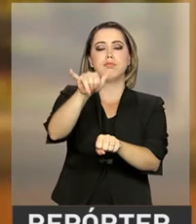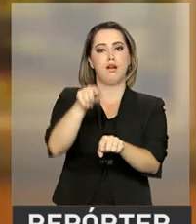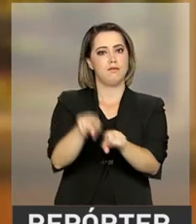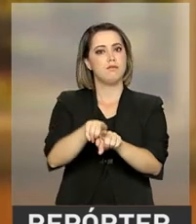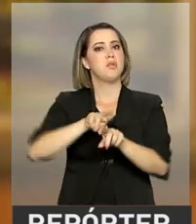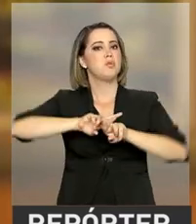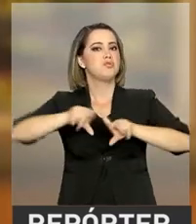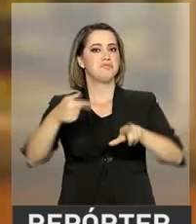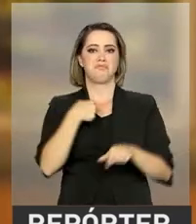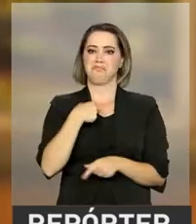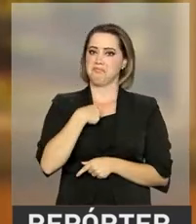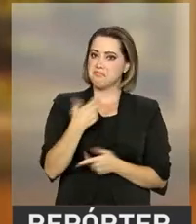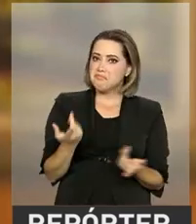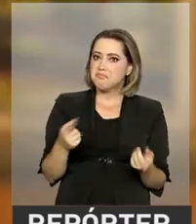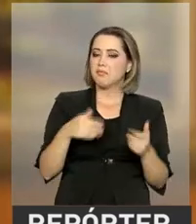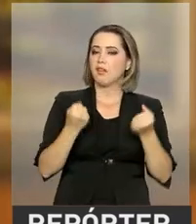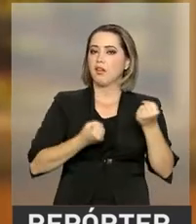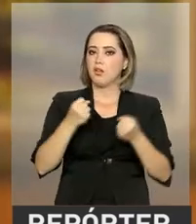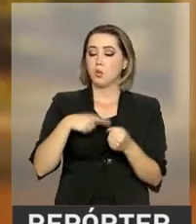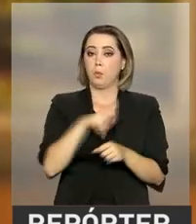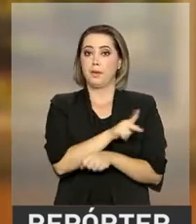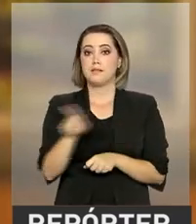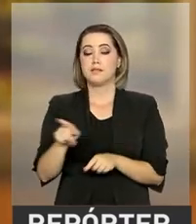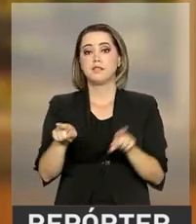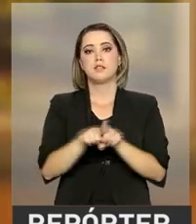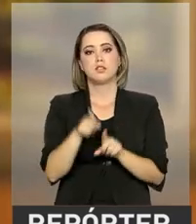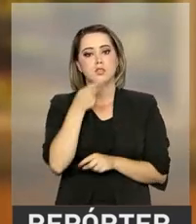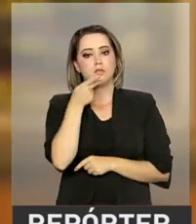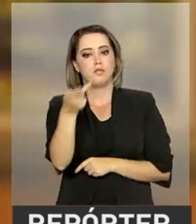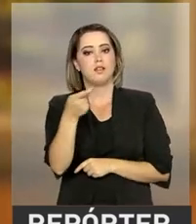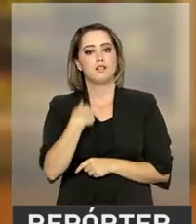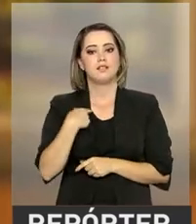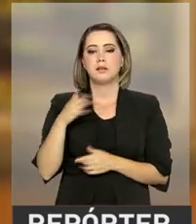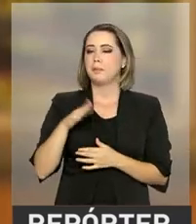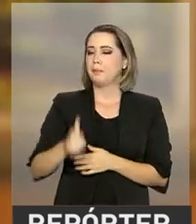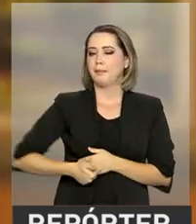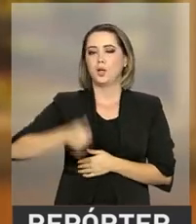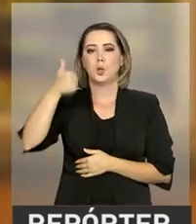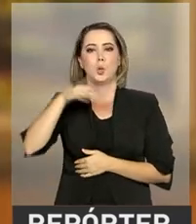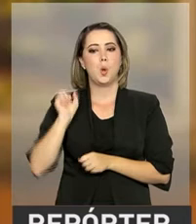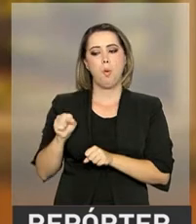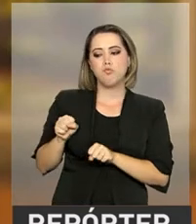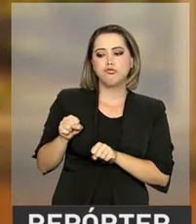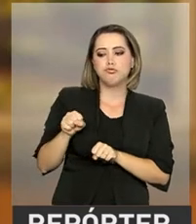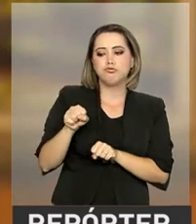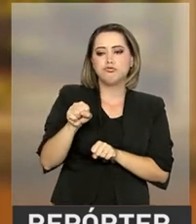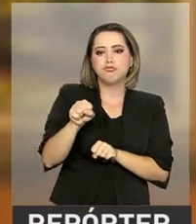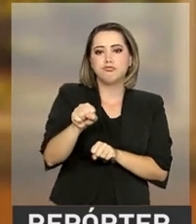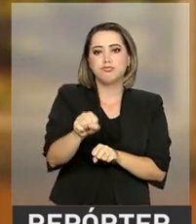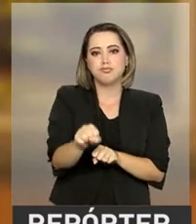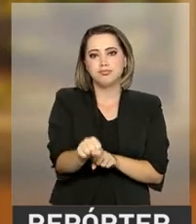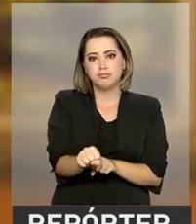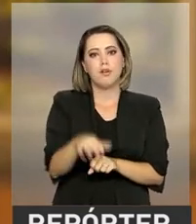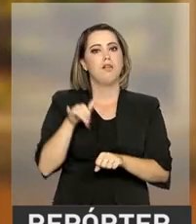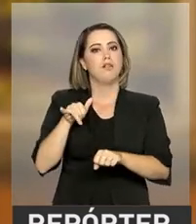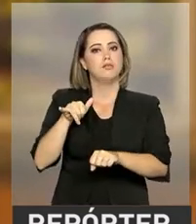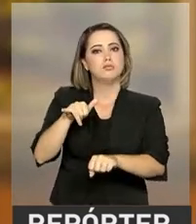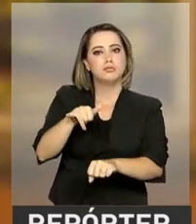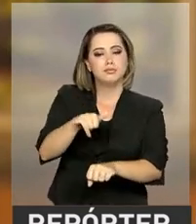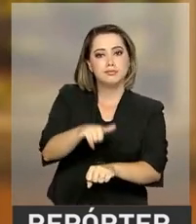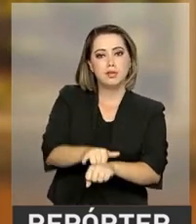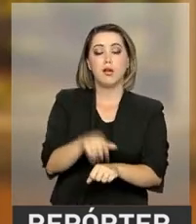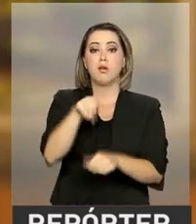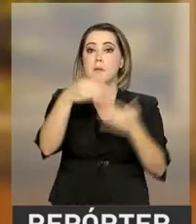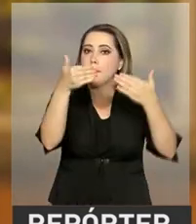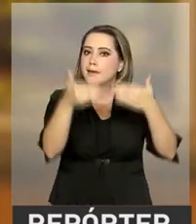eu costumava dizer que quando ela pilota, os aviões descem com mais suavidade. Isto significa a presença da